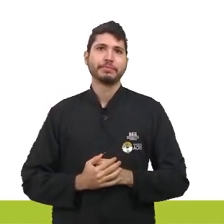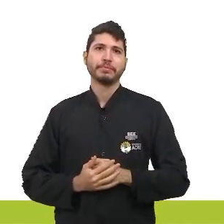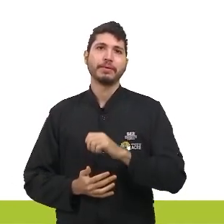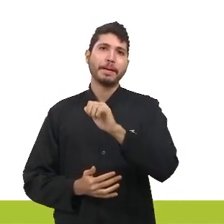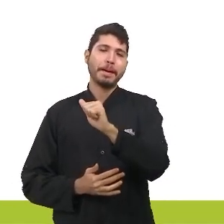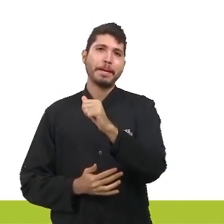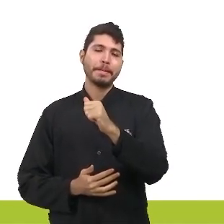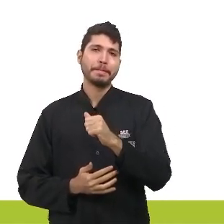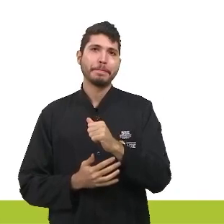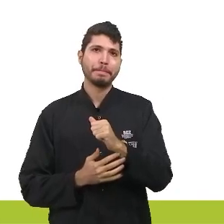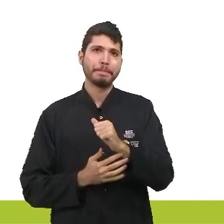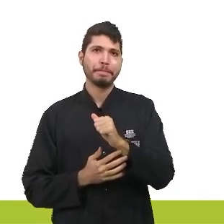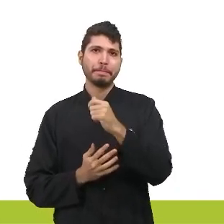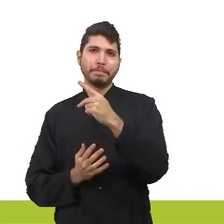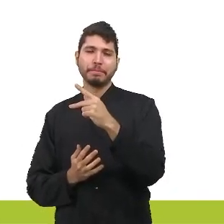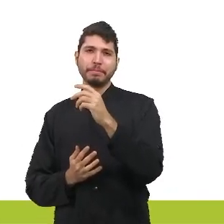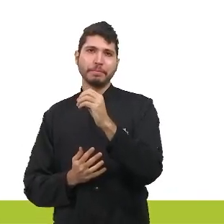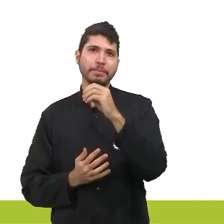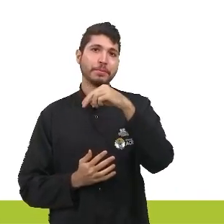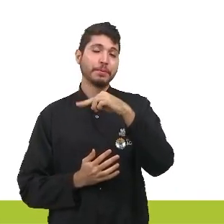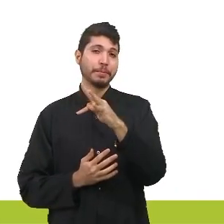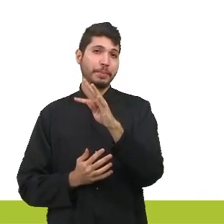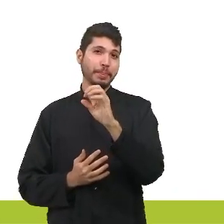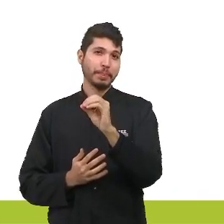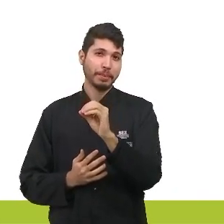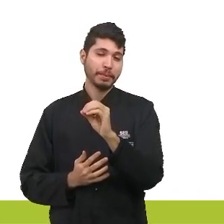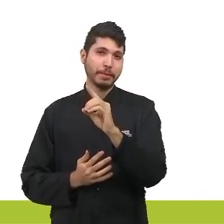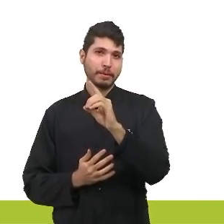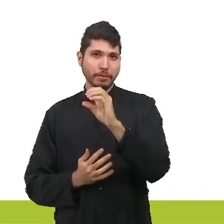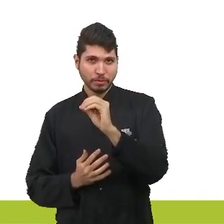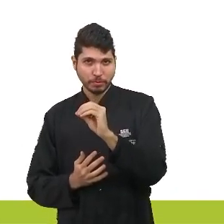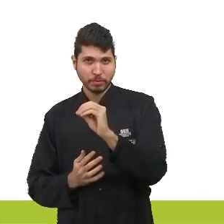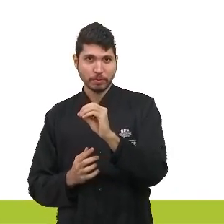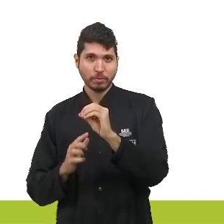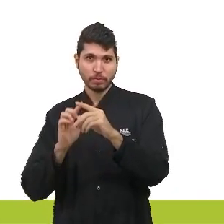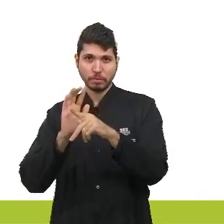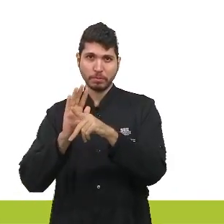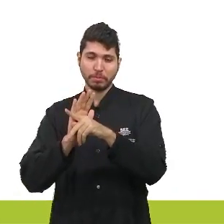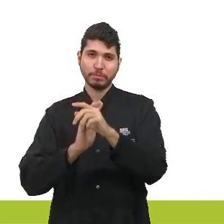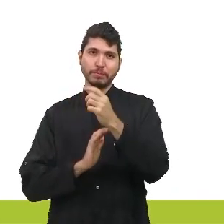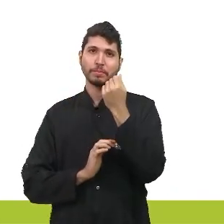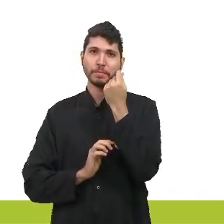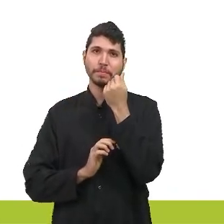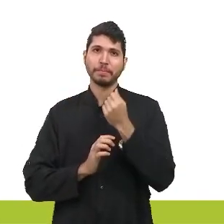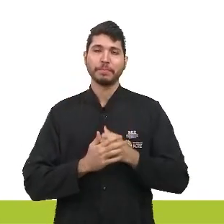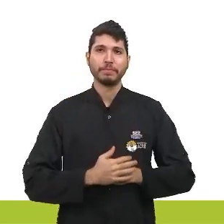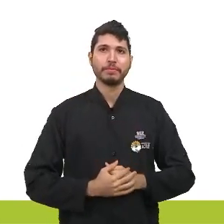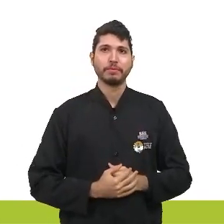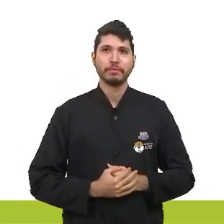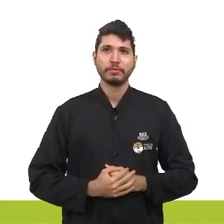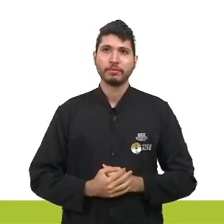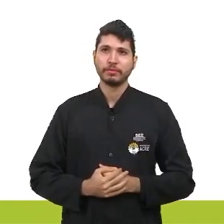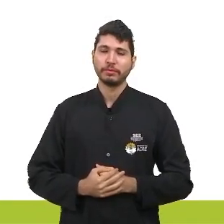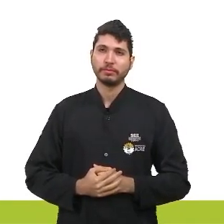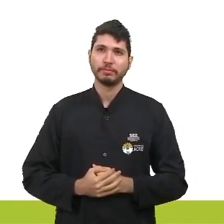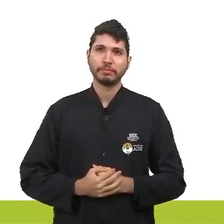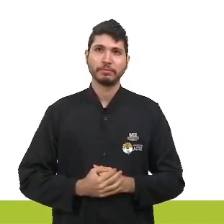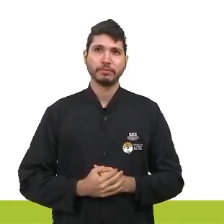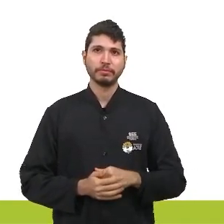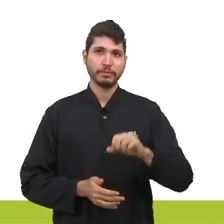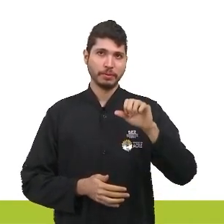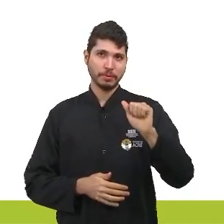No porta-lápis A, há um total de 10 lápis, dos quais 3 são apontados. Então, vou